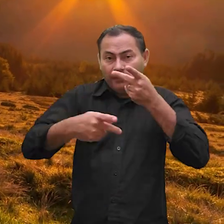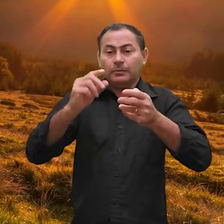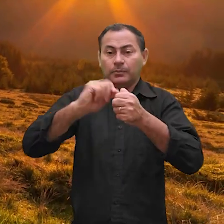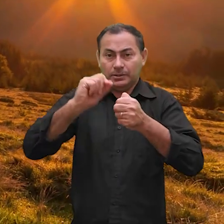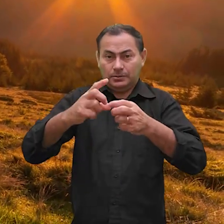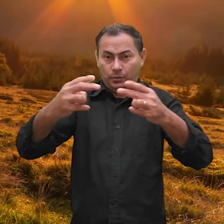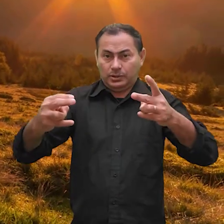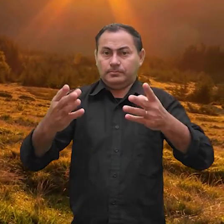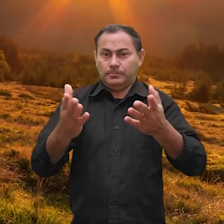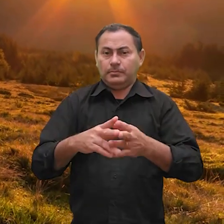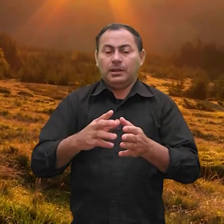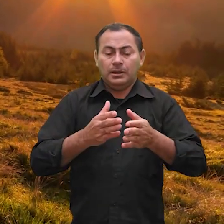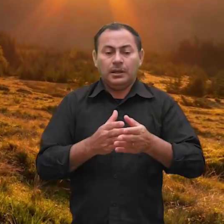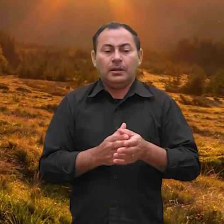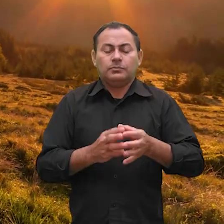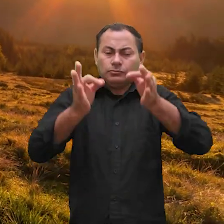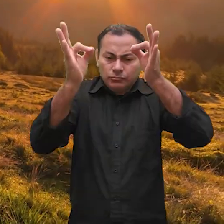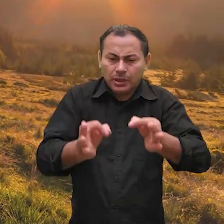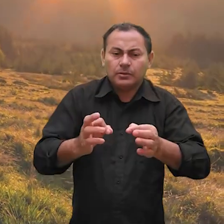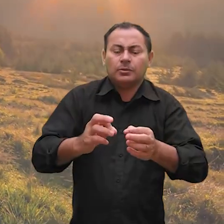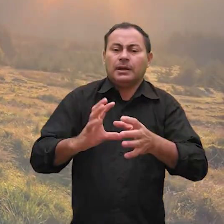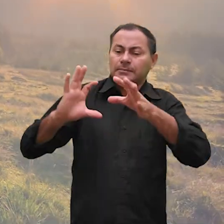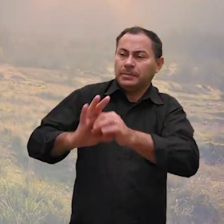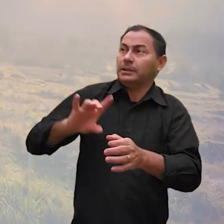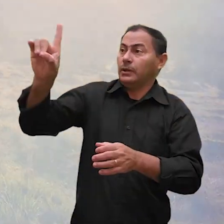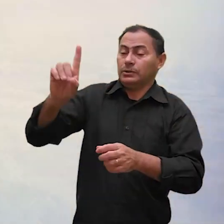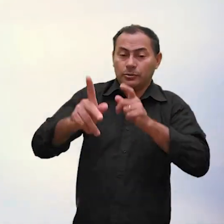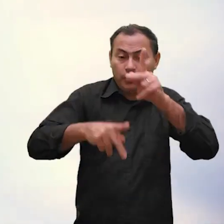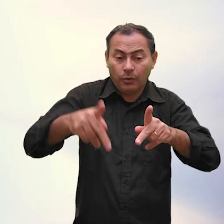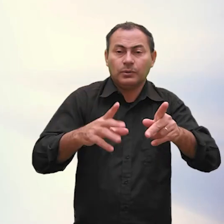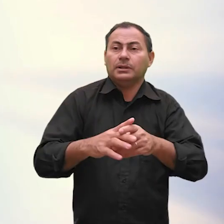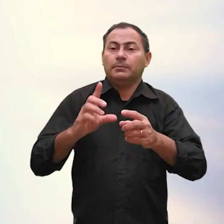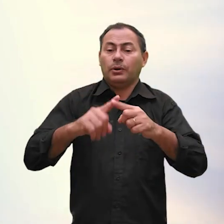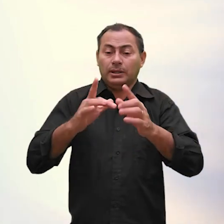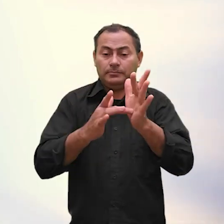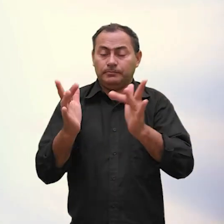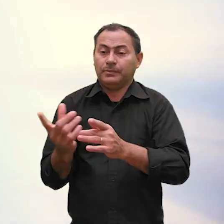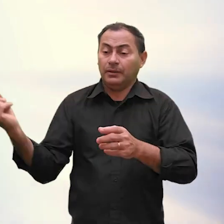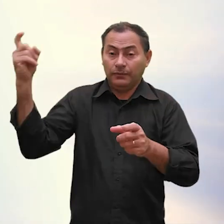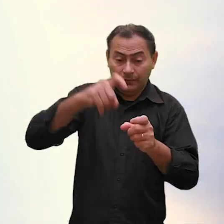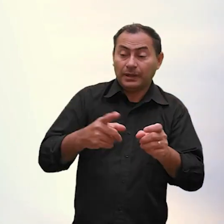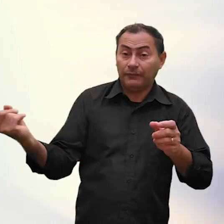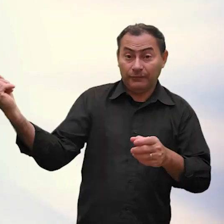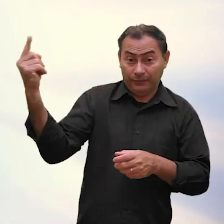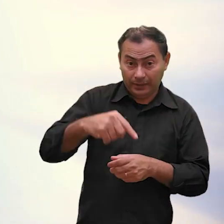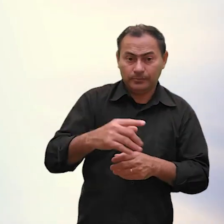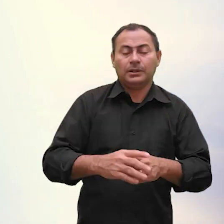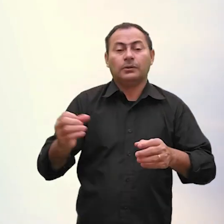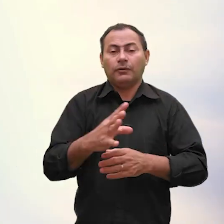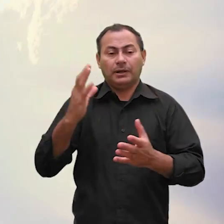quando eu digo que vou fazer algo a respeito da separação entre o homem e Deus, porque Jesus está vindo. A nova aliança